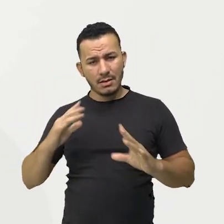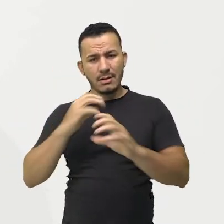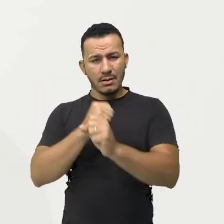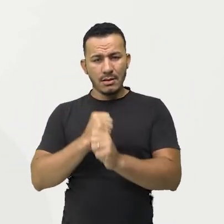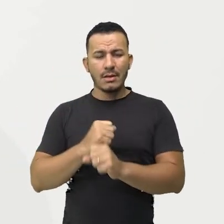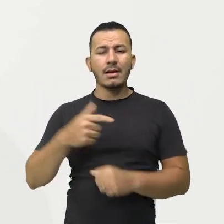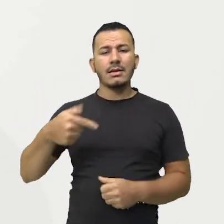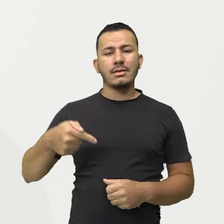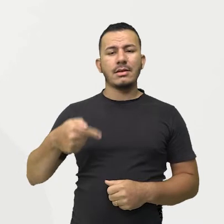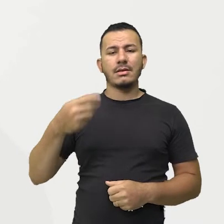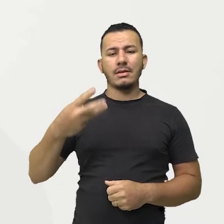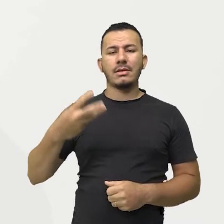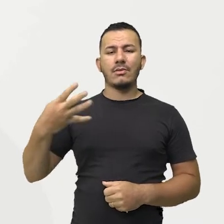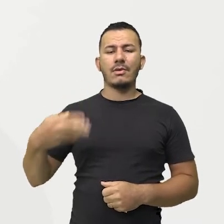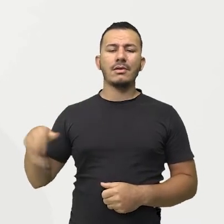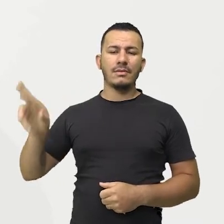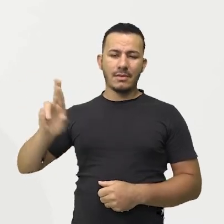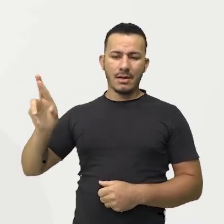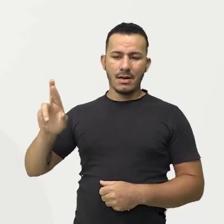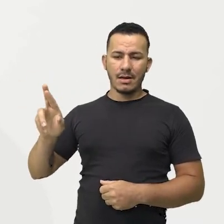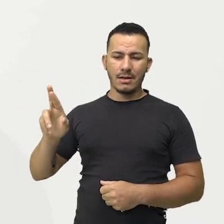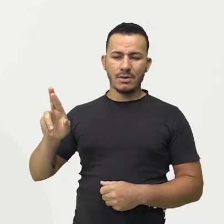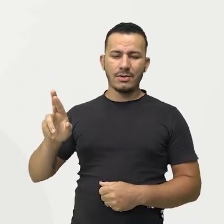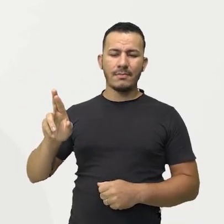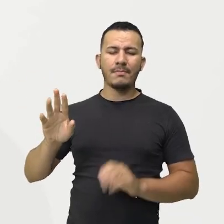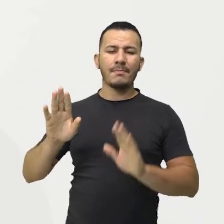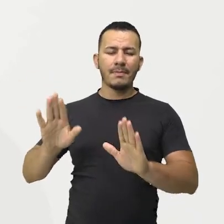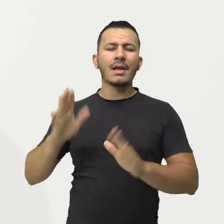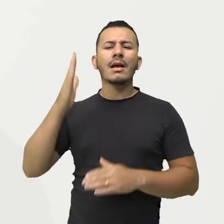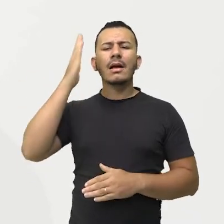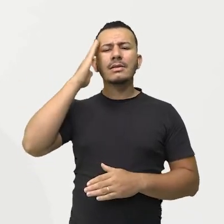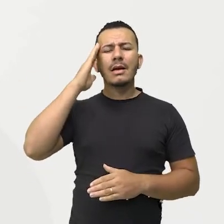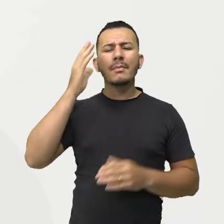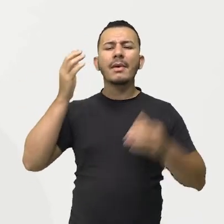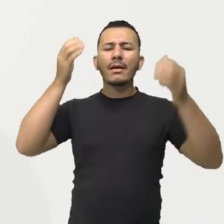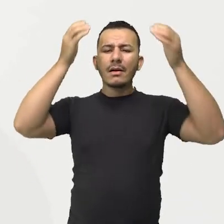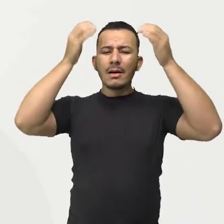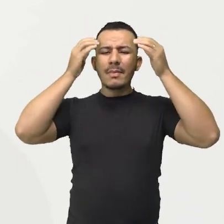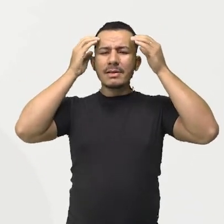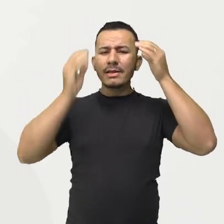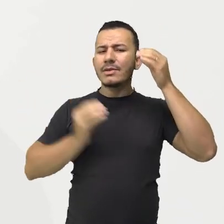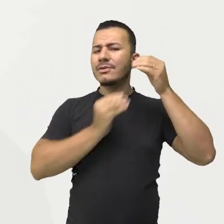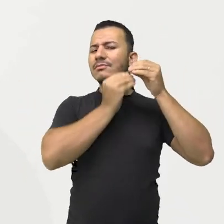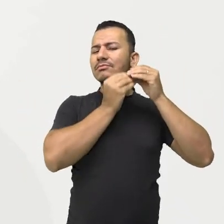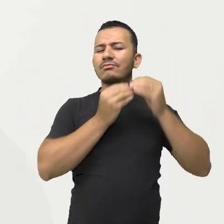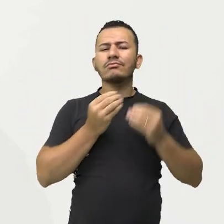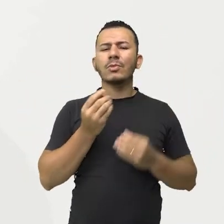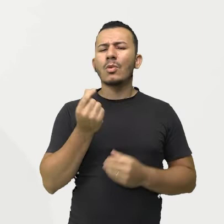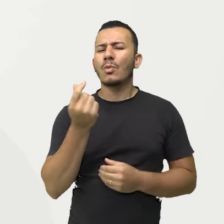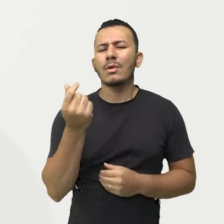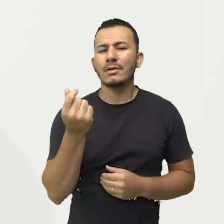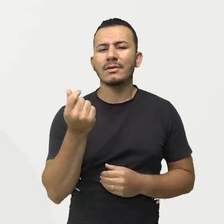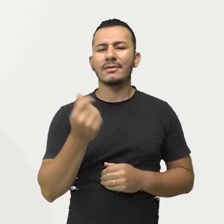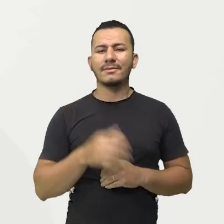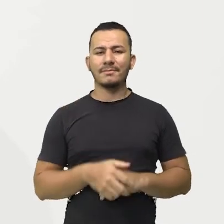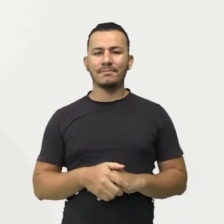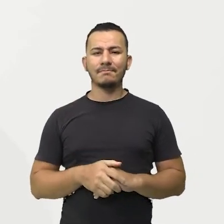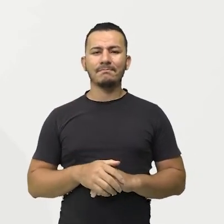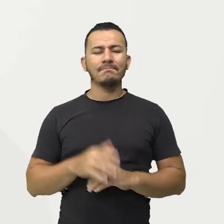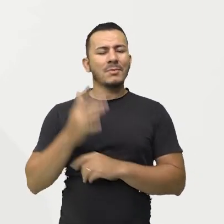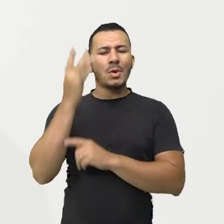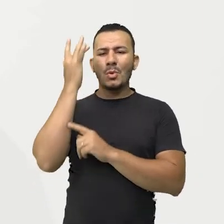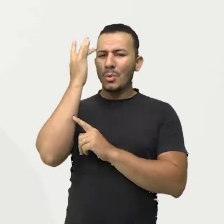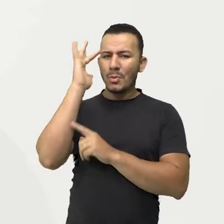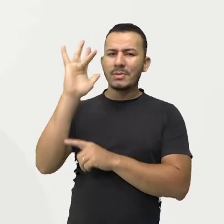R$ 734. Qual é o valor do capacete? Bom, agora vocês, professor, e agora? Eu não